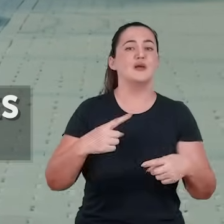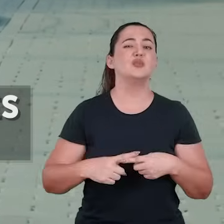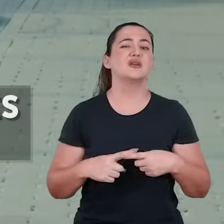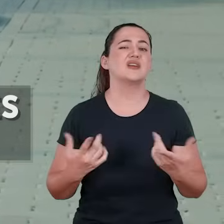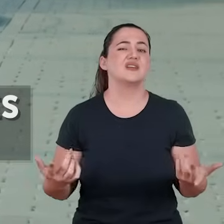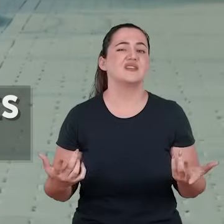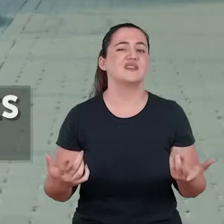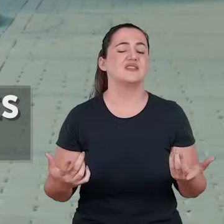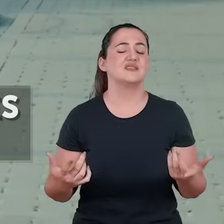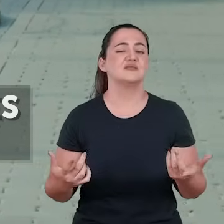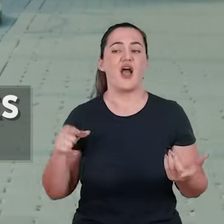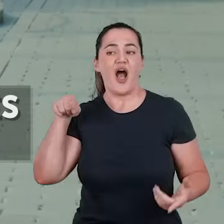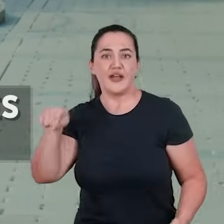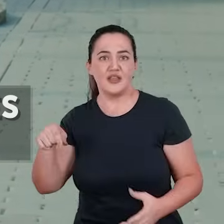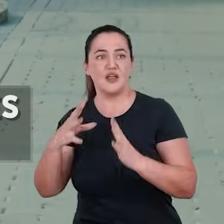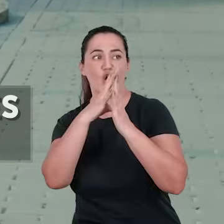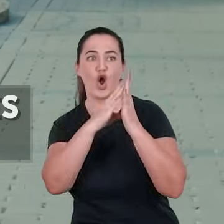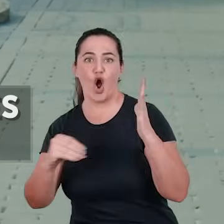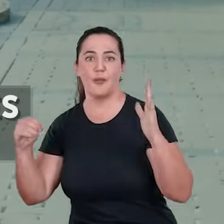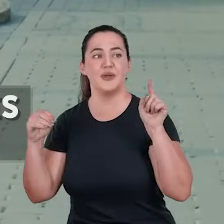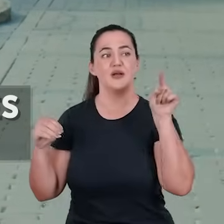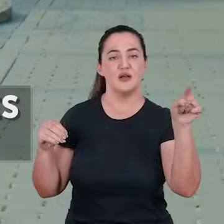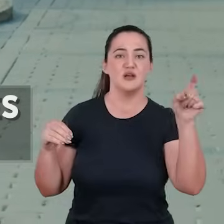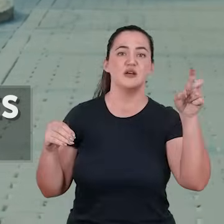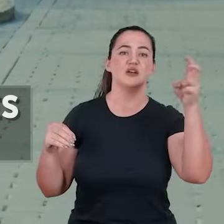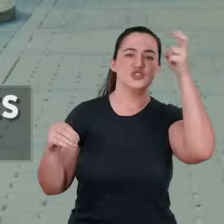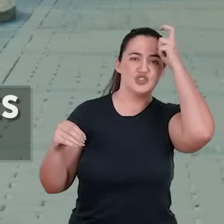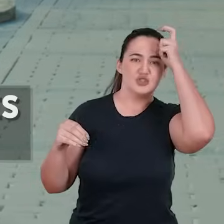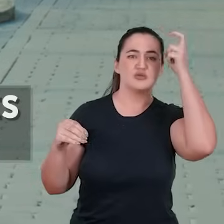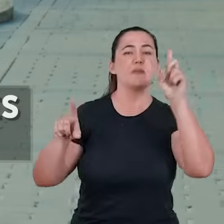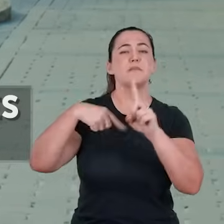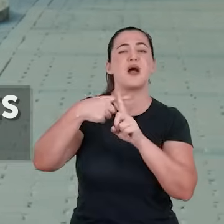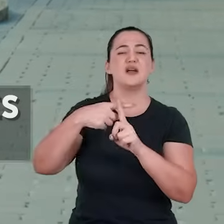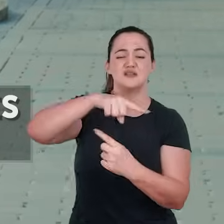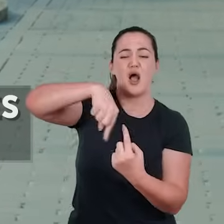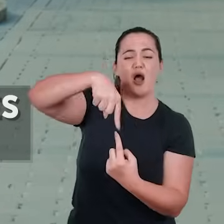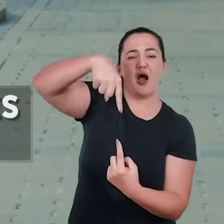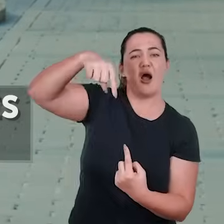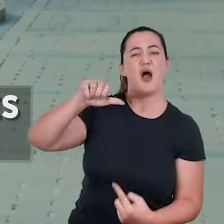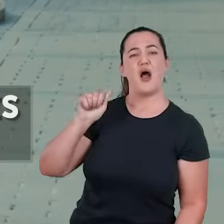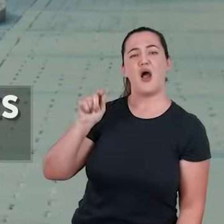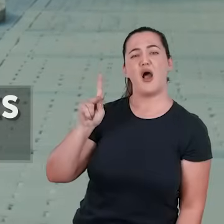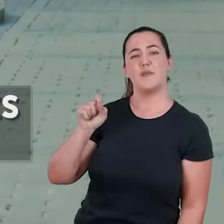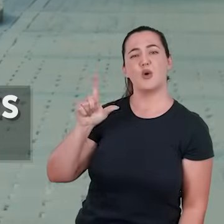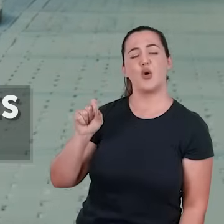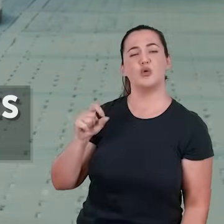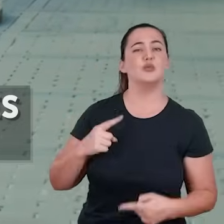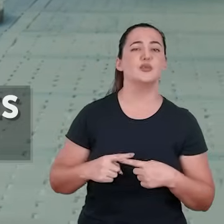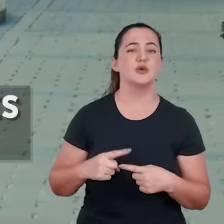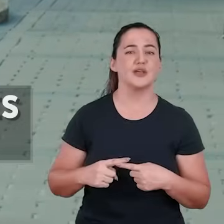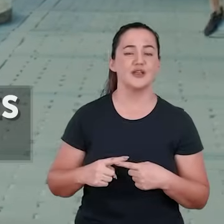Sol com aquele monumento do templo de Apolo? É que Apolo também era, na